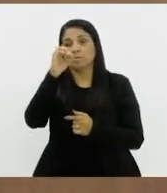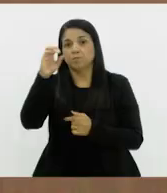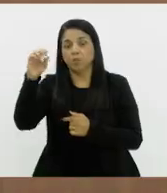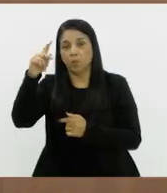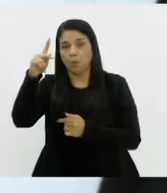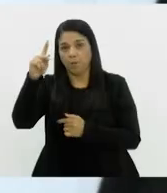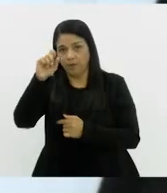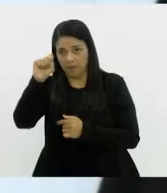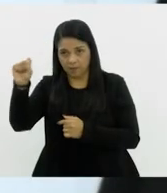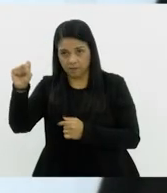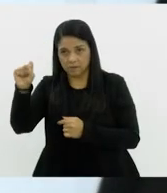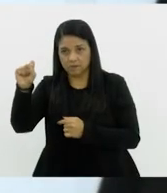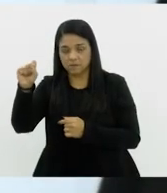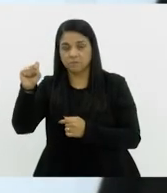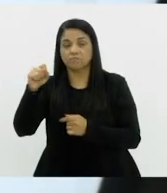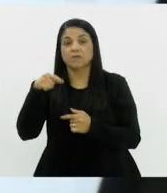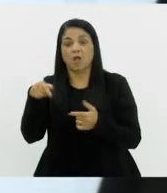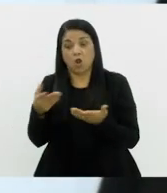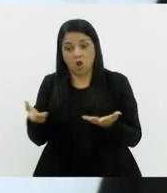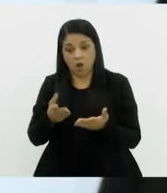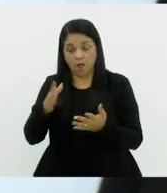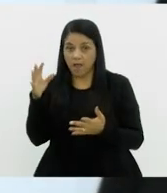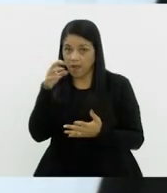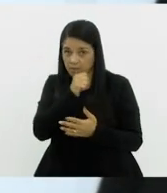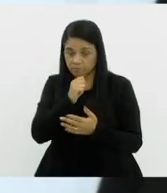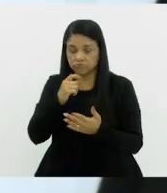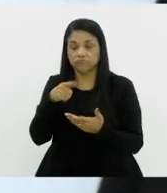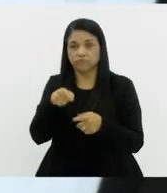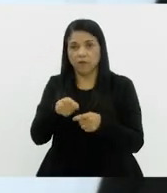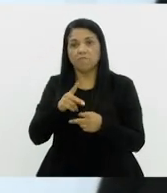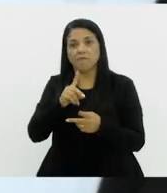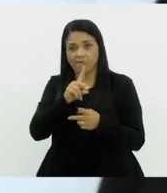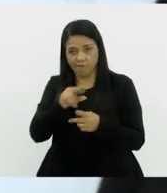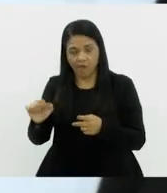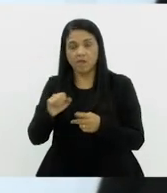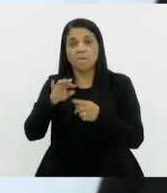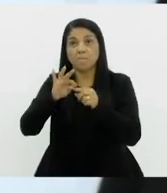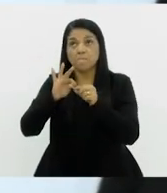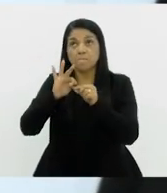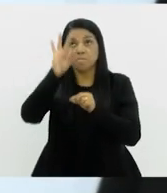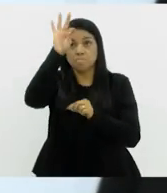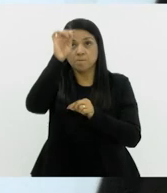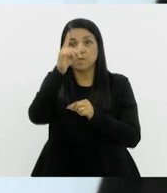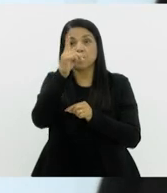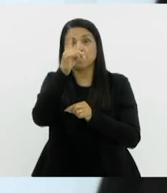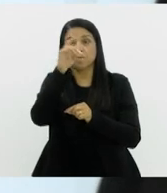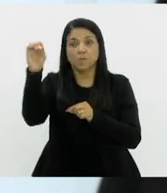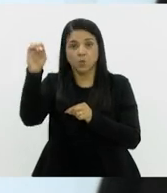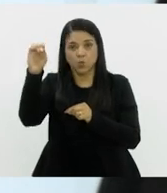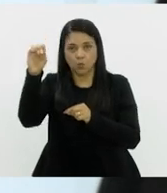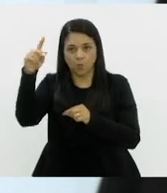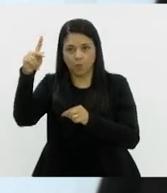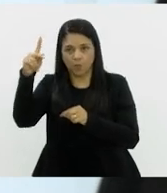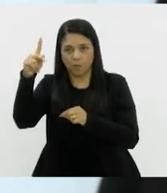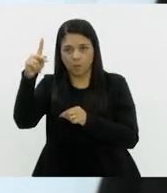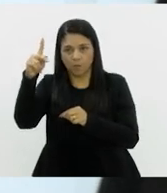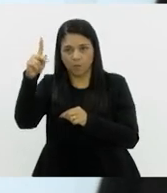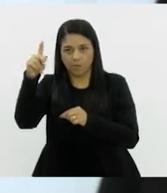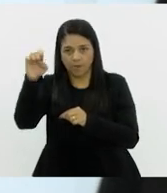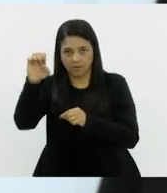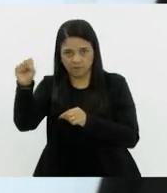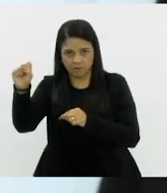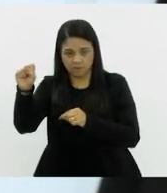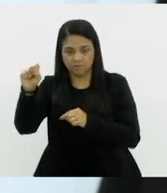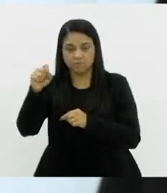começaremos a adotar 1.000 pés para fazer esse deslocamento e se manter nas rotas. Então, isso é a partir de agora.